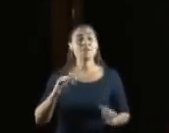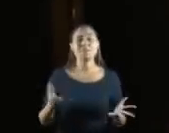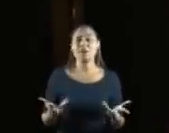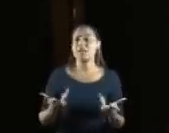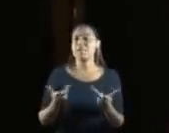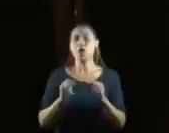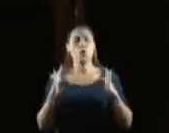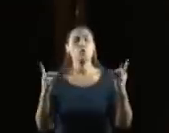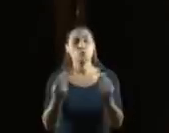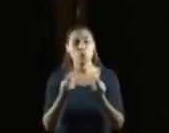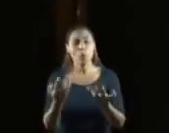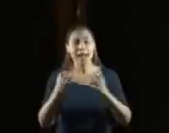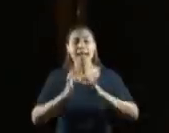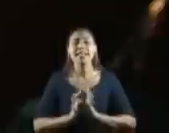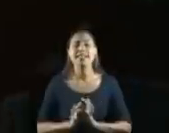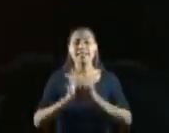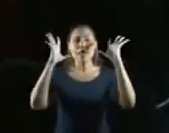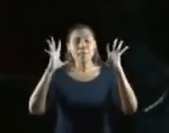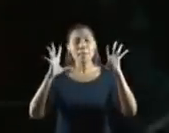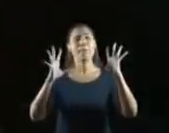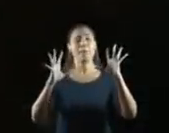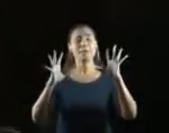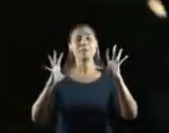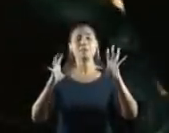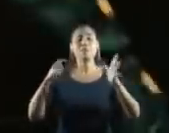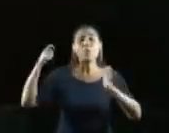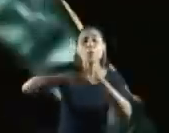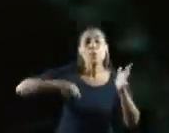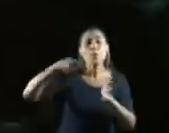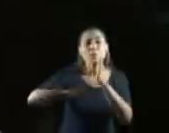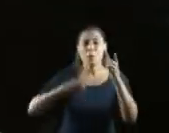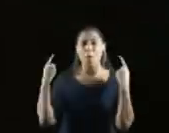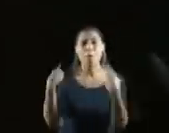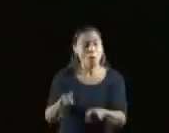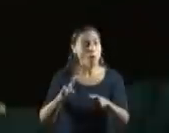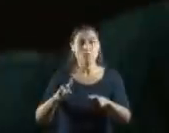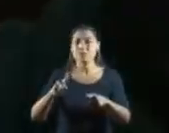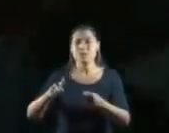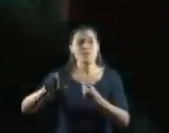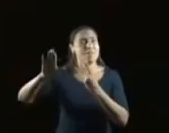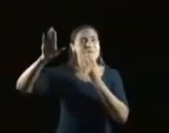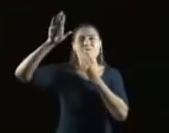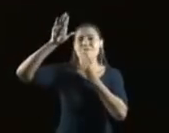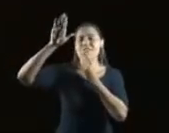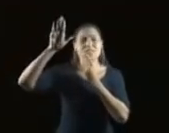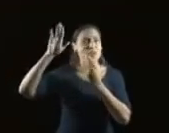pela democracia e que lutam contra a barbárie fascista.